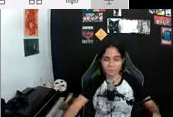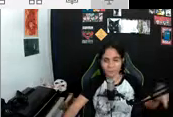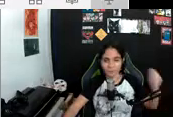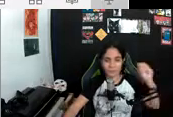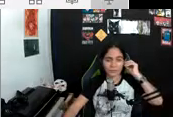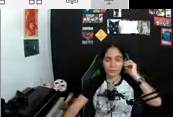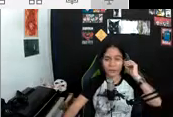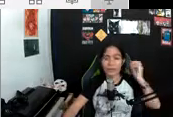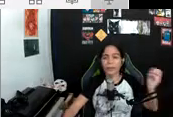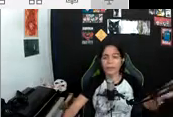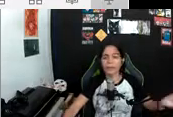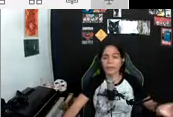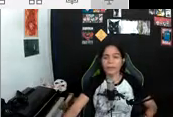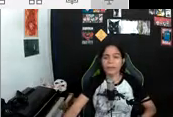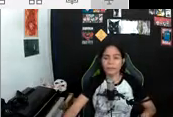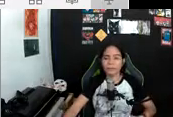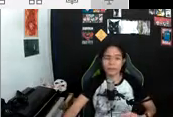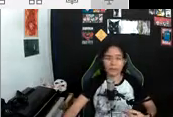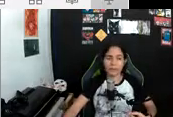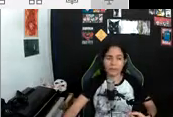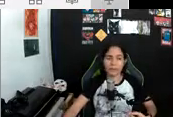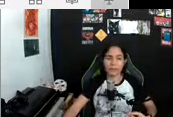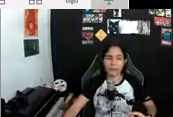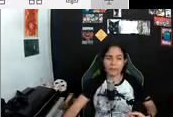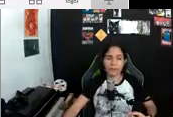vocês. Então,